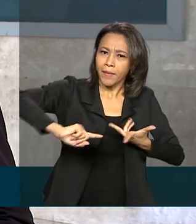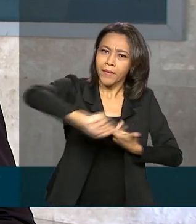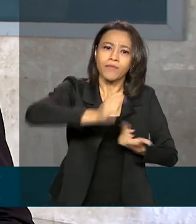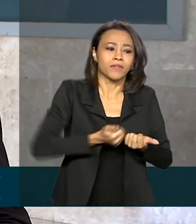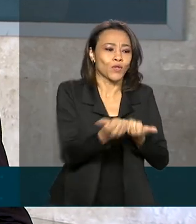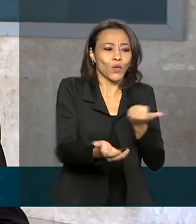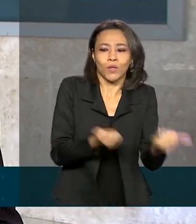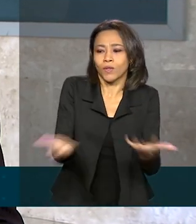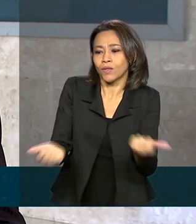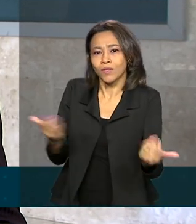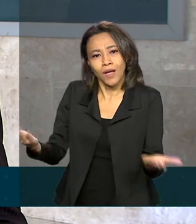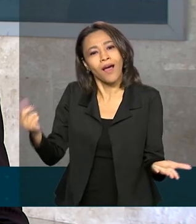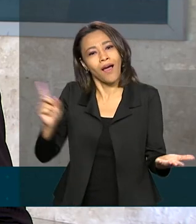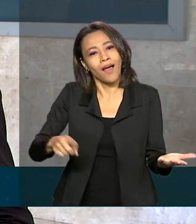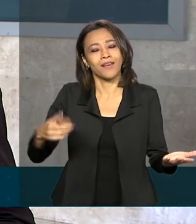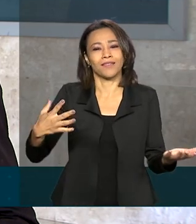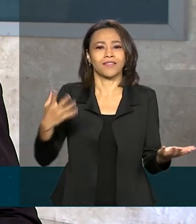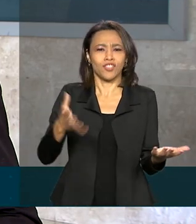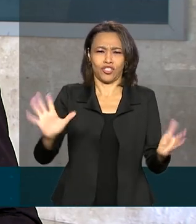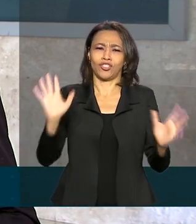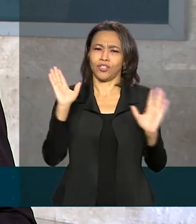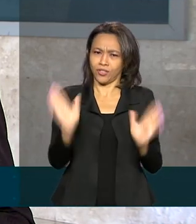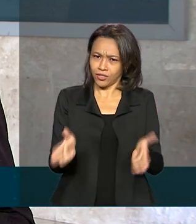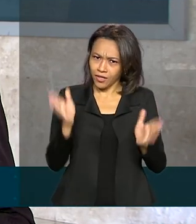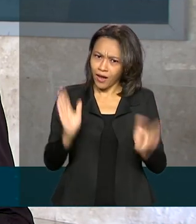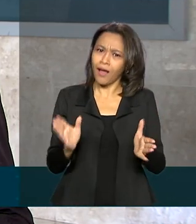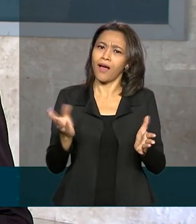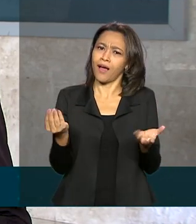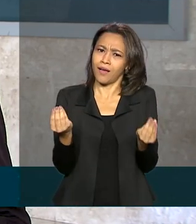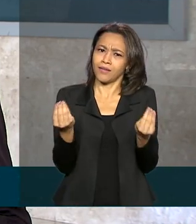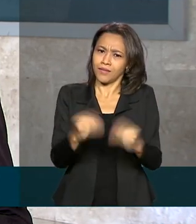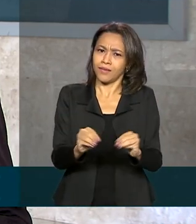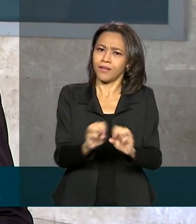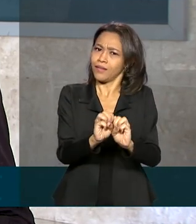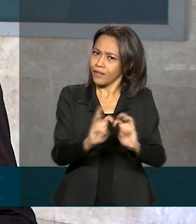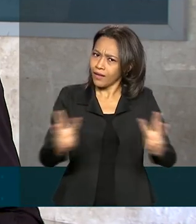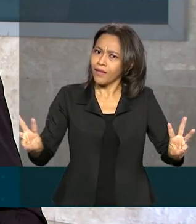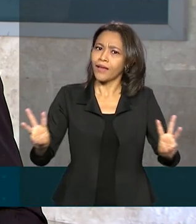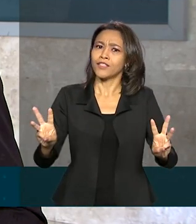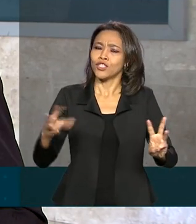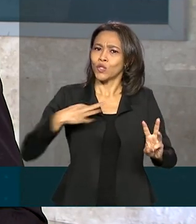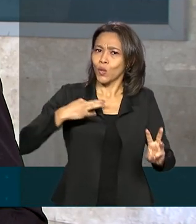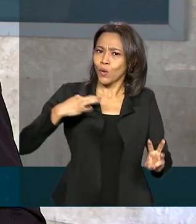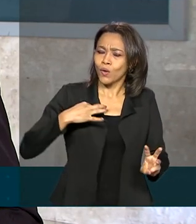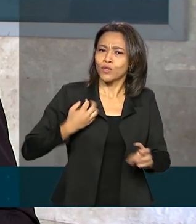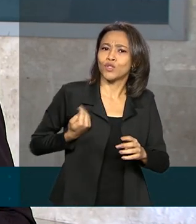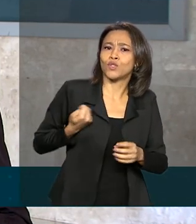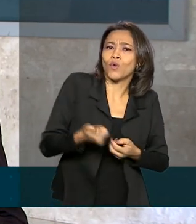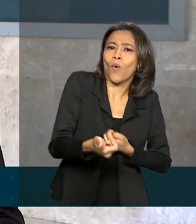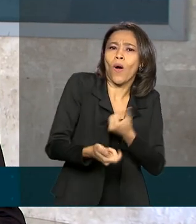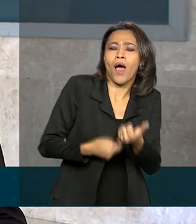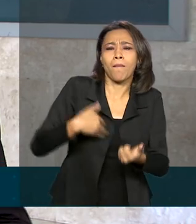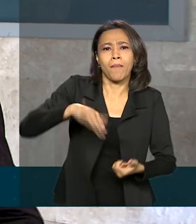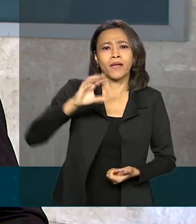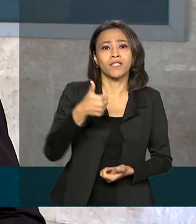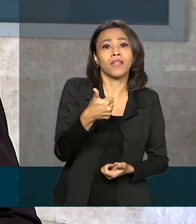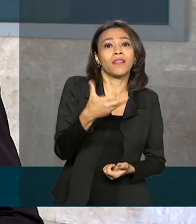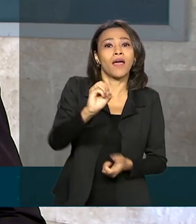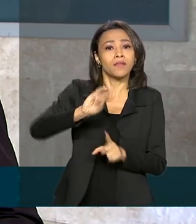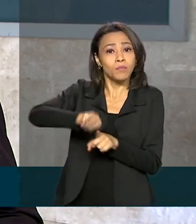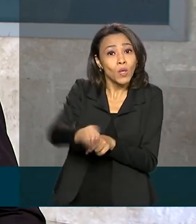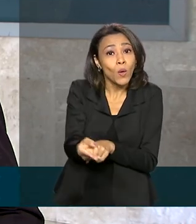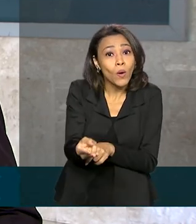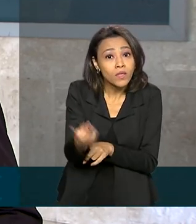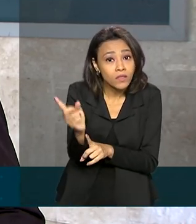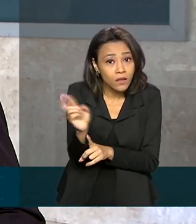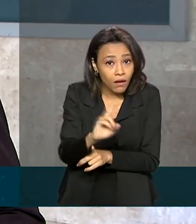Arrecadação Solidária já reuniu pela internet doações no montante de mais de 10 milhões de reais para amenizar